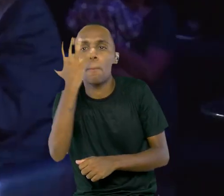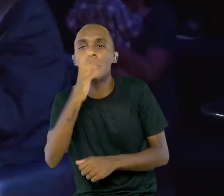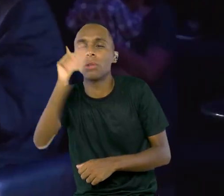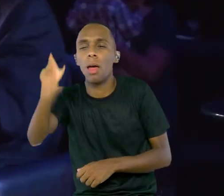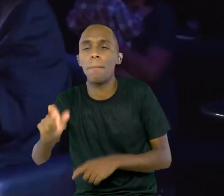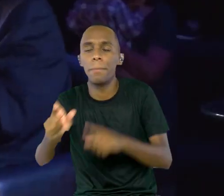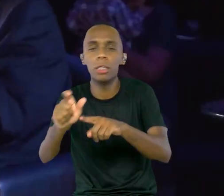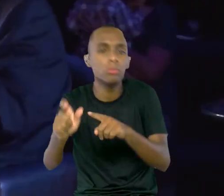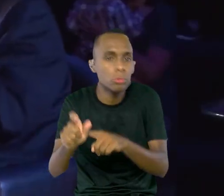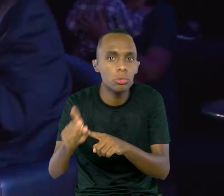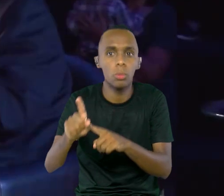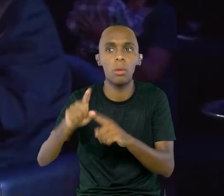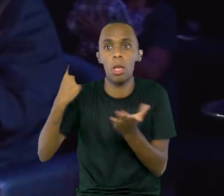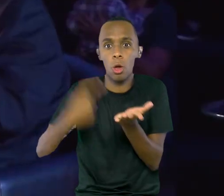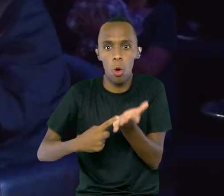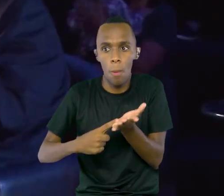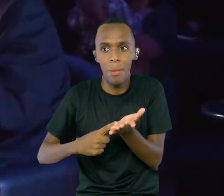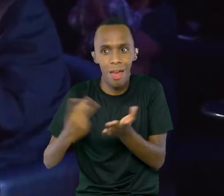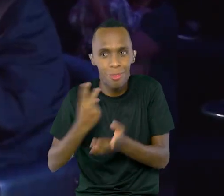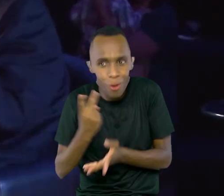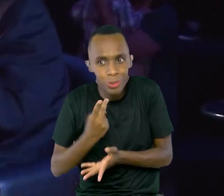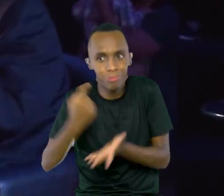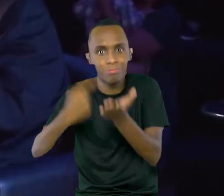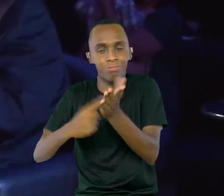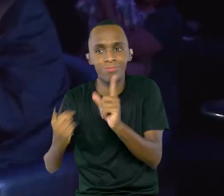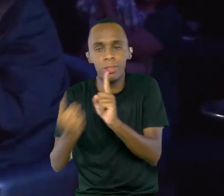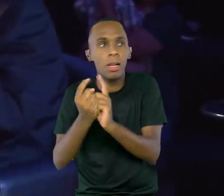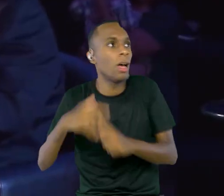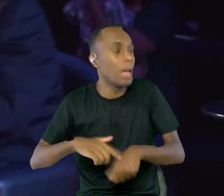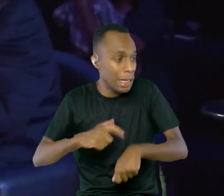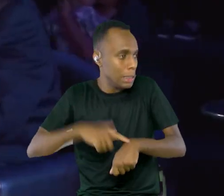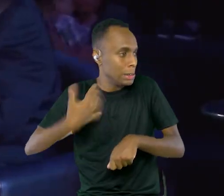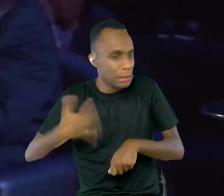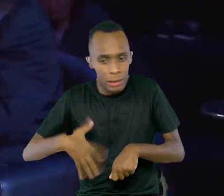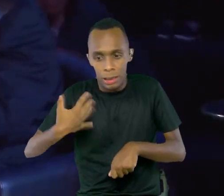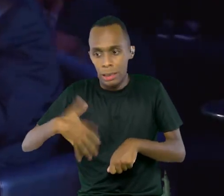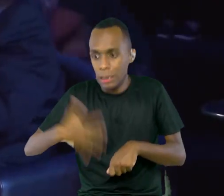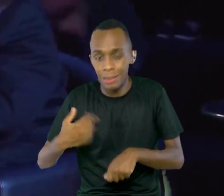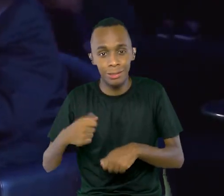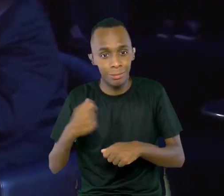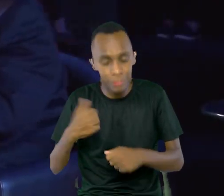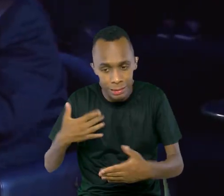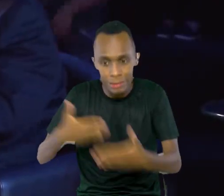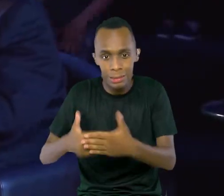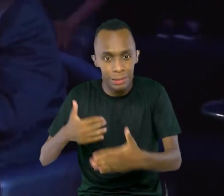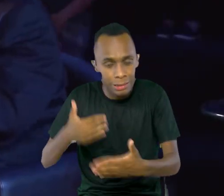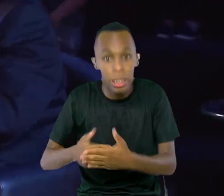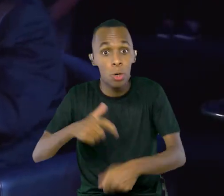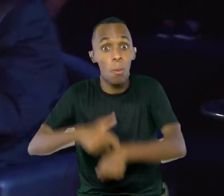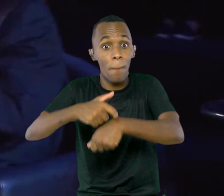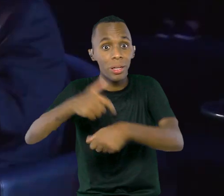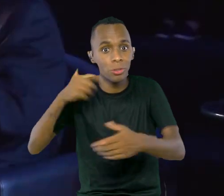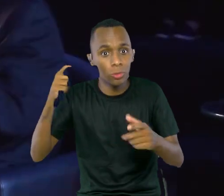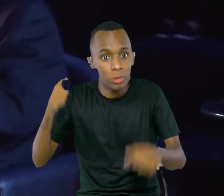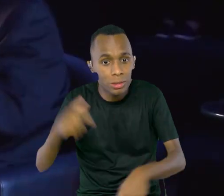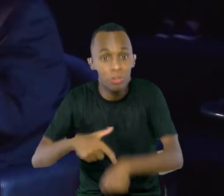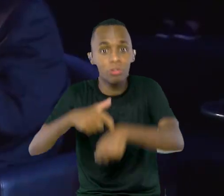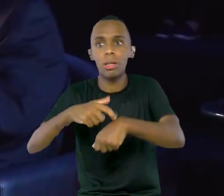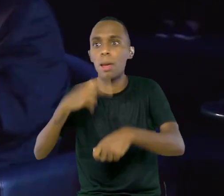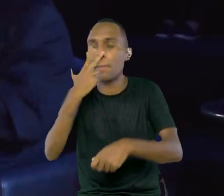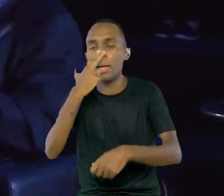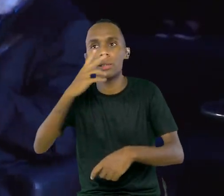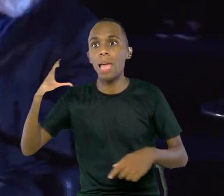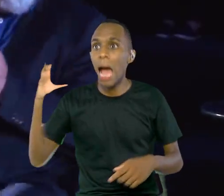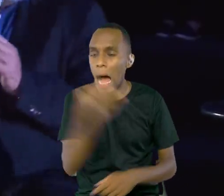Quando você está apaixonado por alguém e marca de se encontrar, nunca que chega o horário. E na hora que